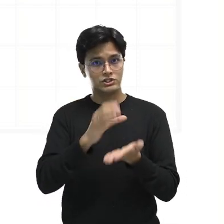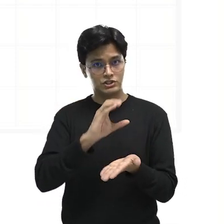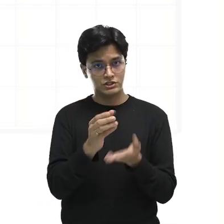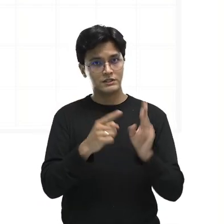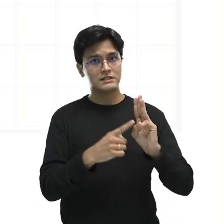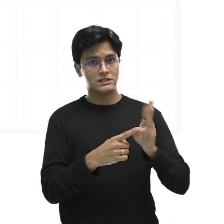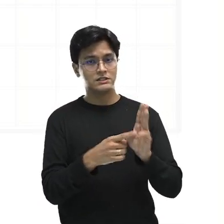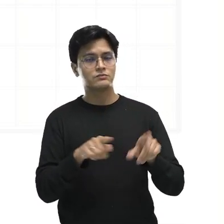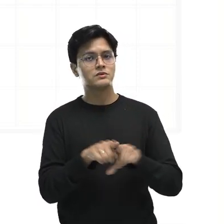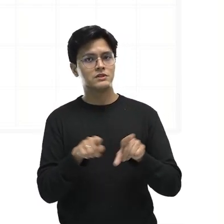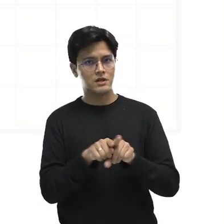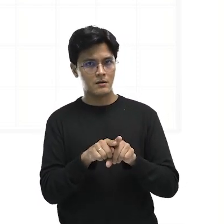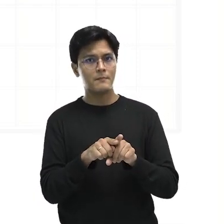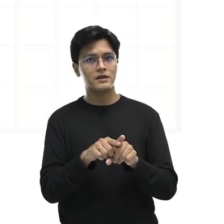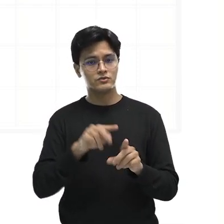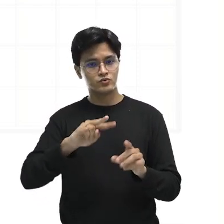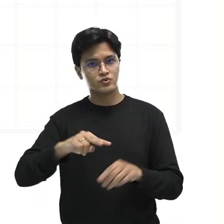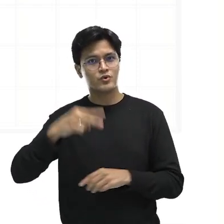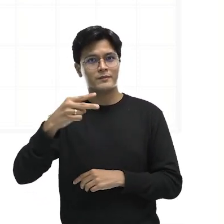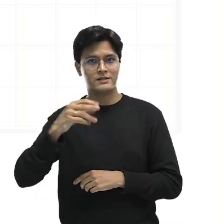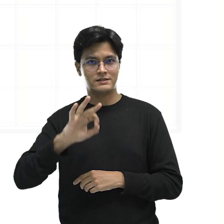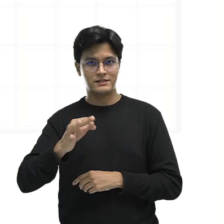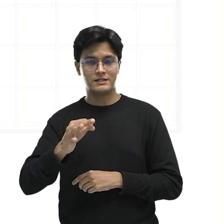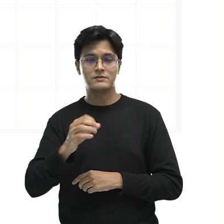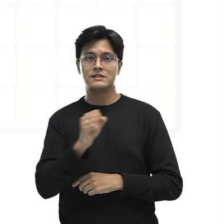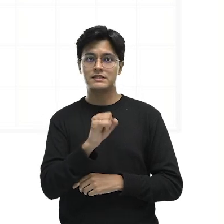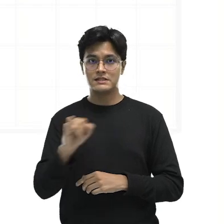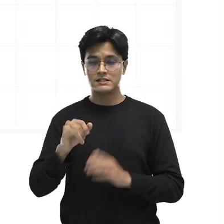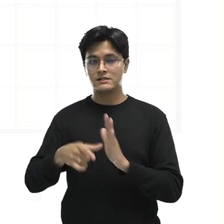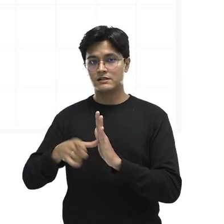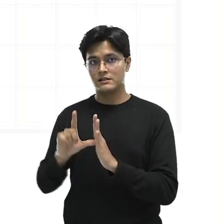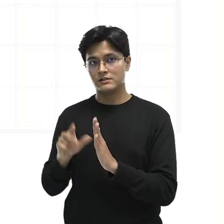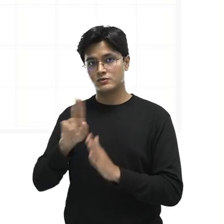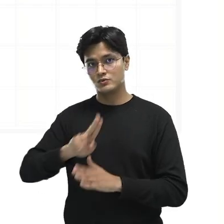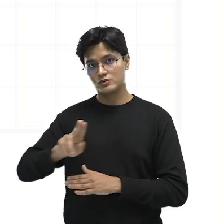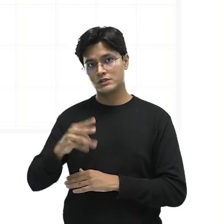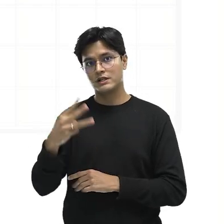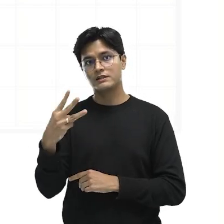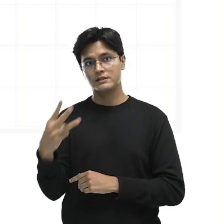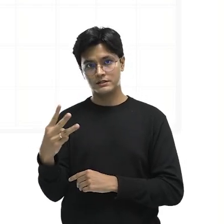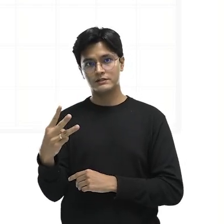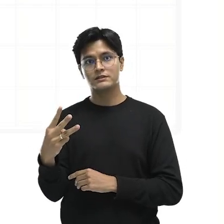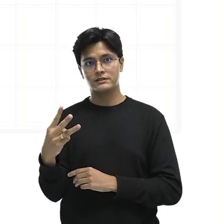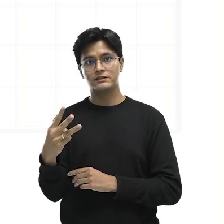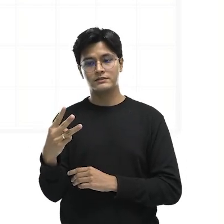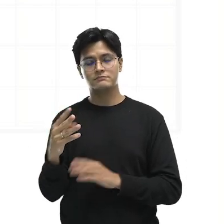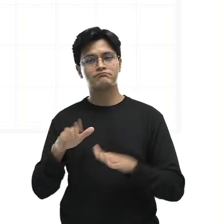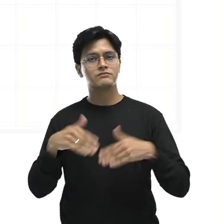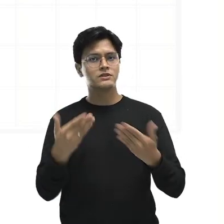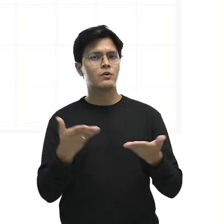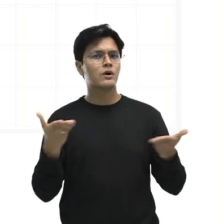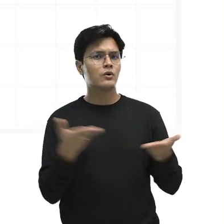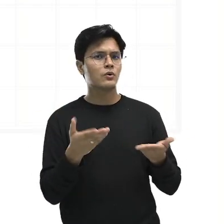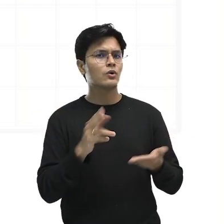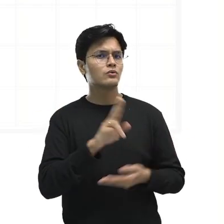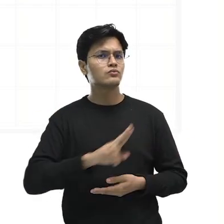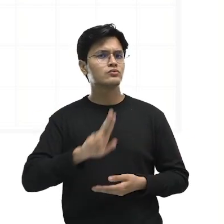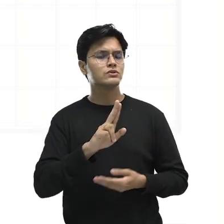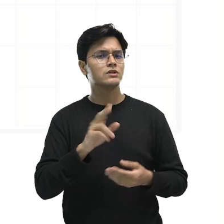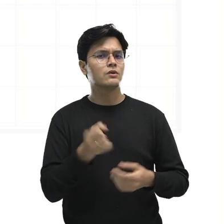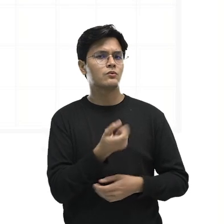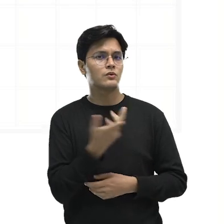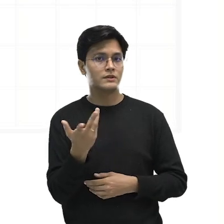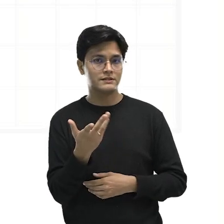usei 3 para fazer 24, para fazer 48 eu vou ter que usar quantas xícaras, hein, pessoal? 6,